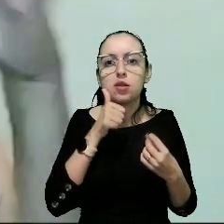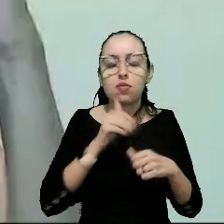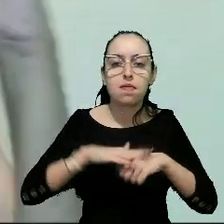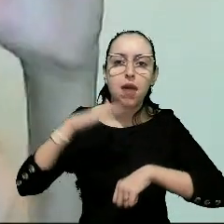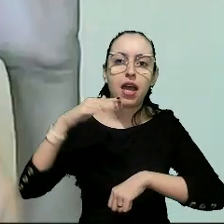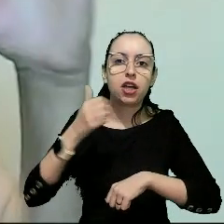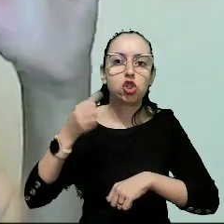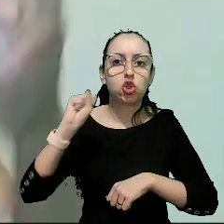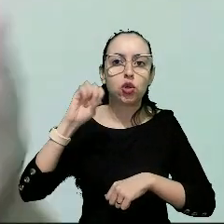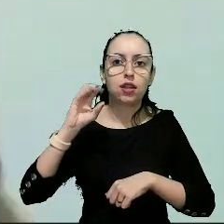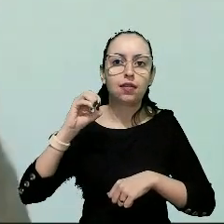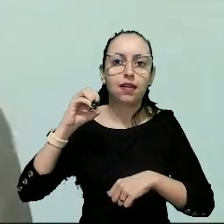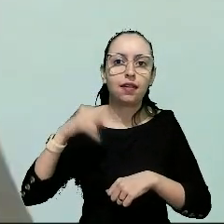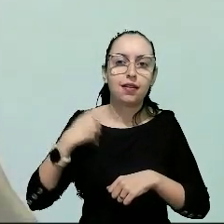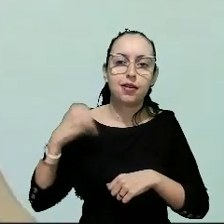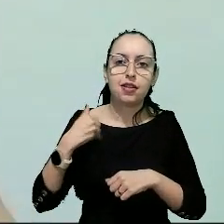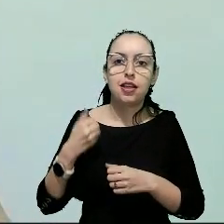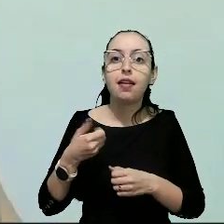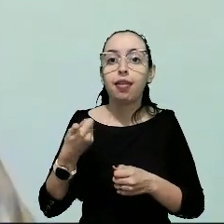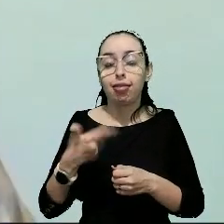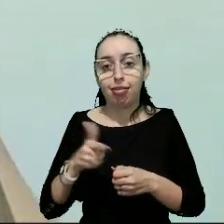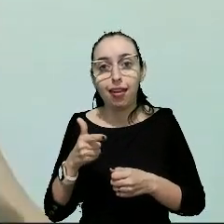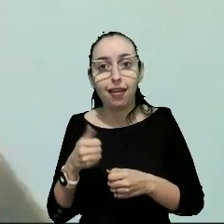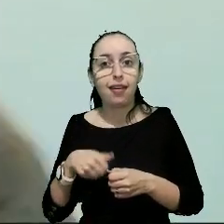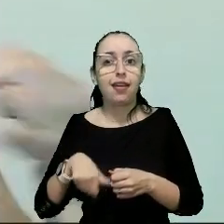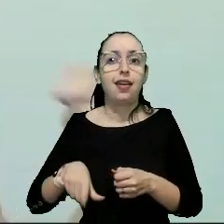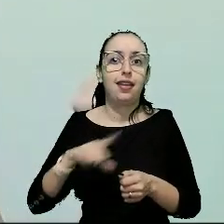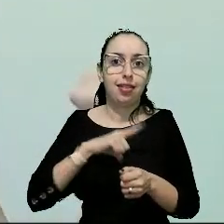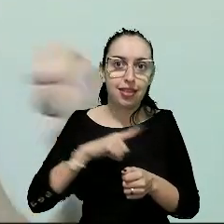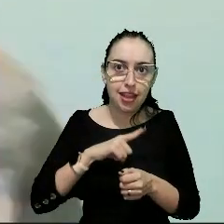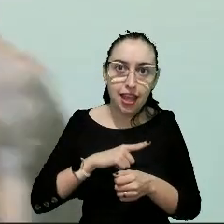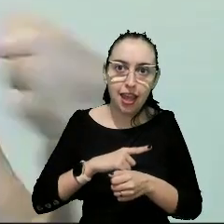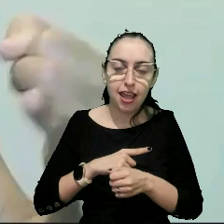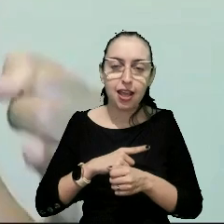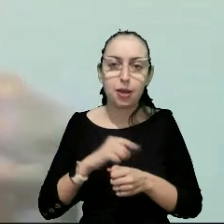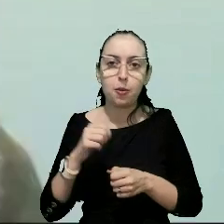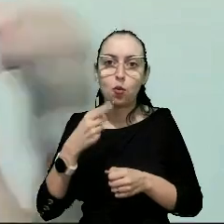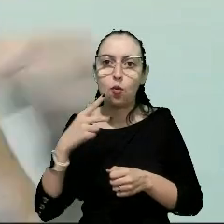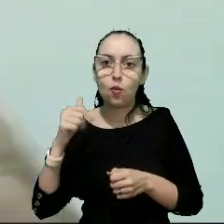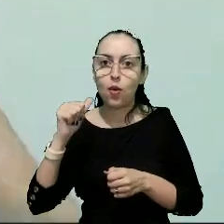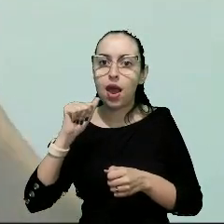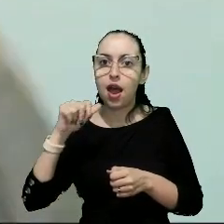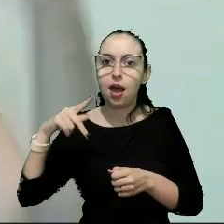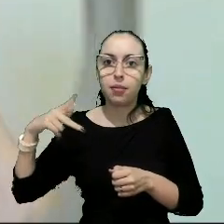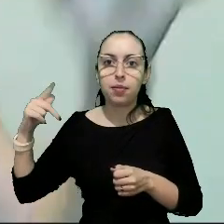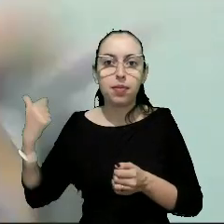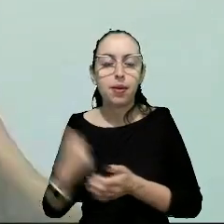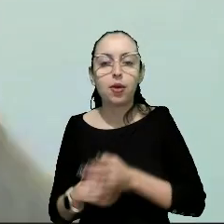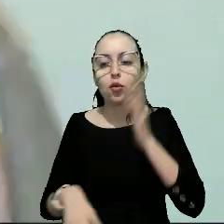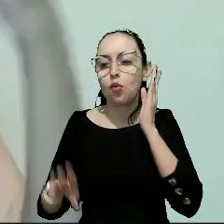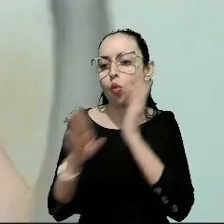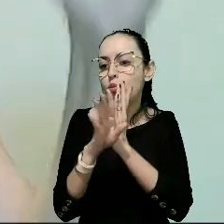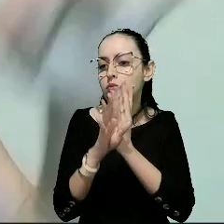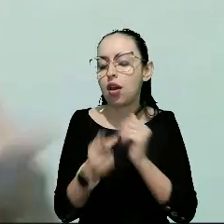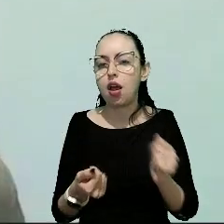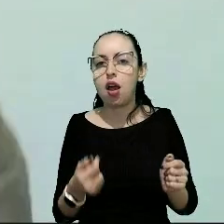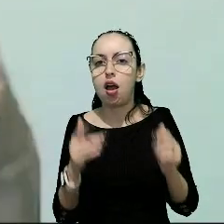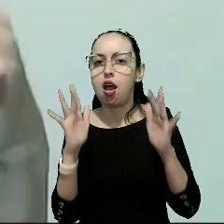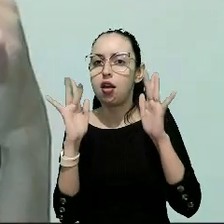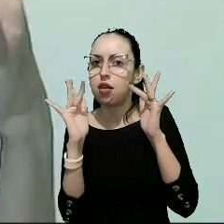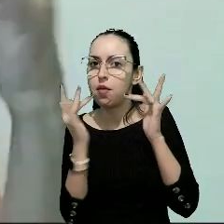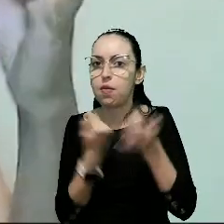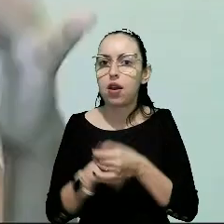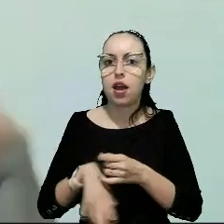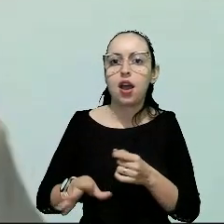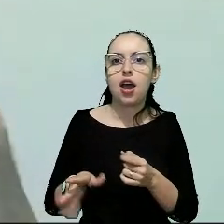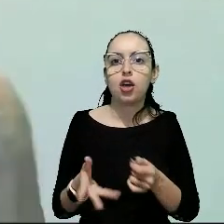de mais de 80 anos, que estão comprando vibrador, que estão entrando em aplicativo de relacionamento, encontrando um namorado mais